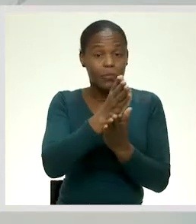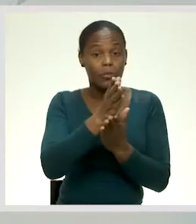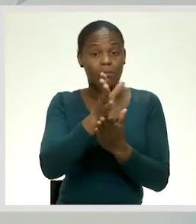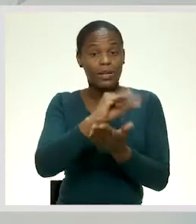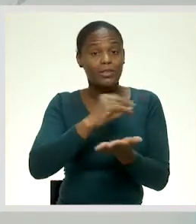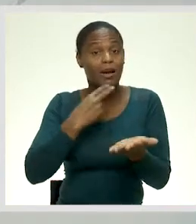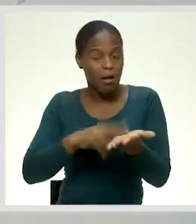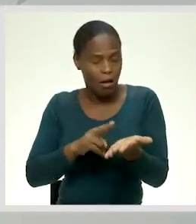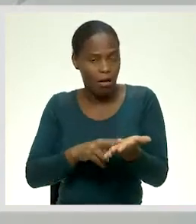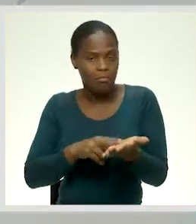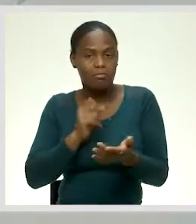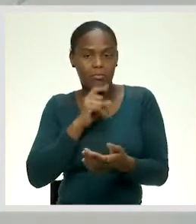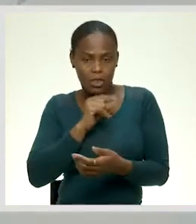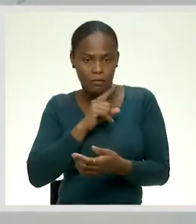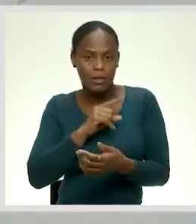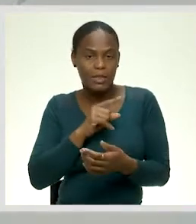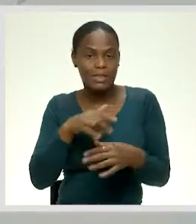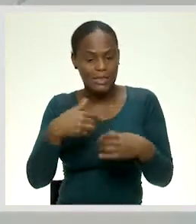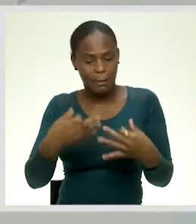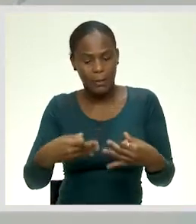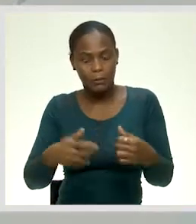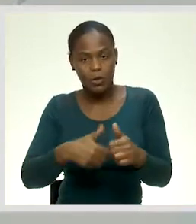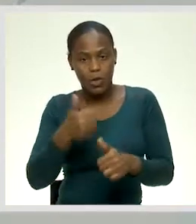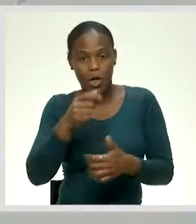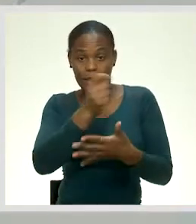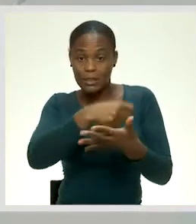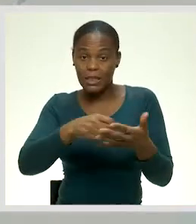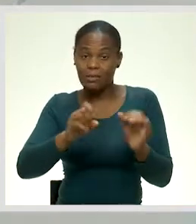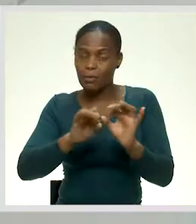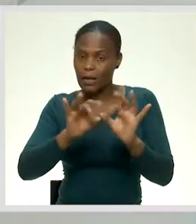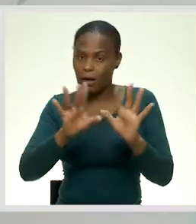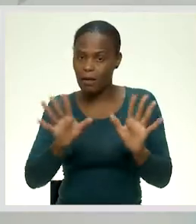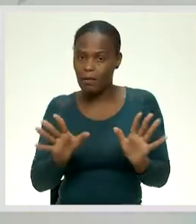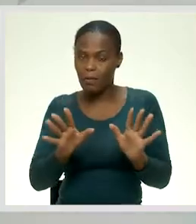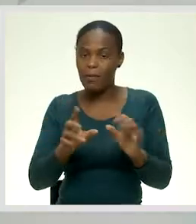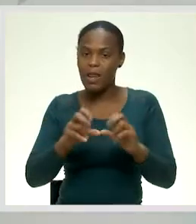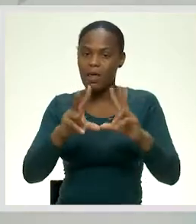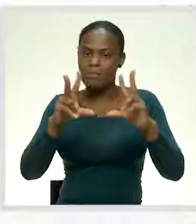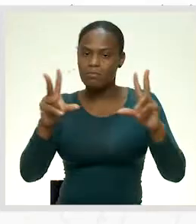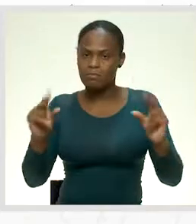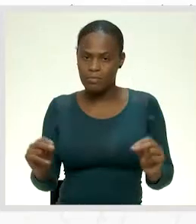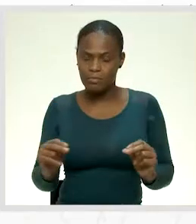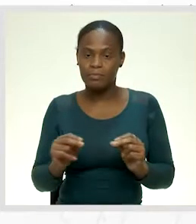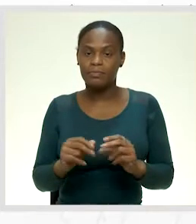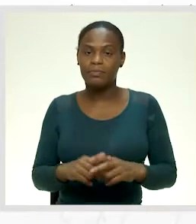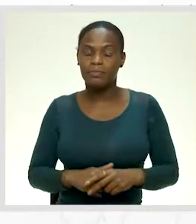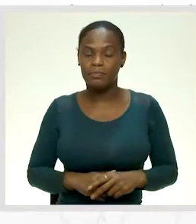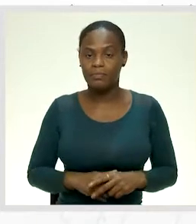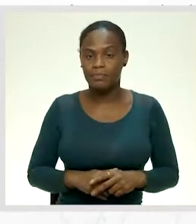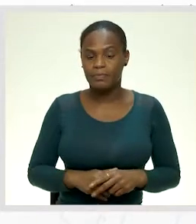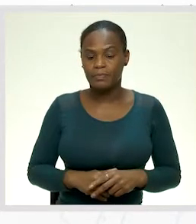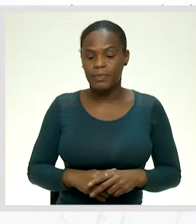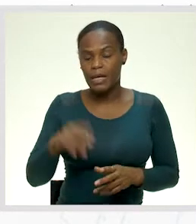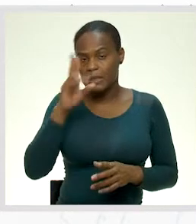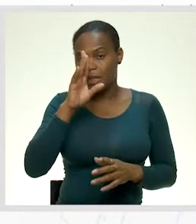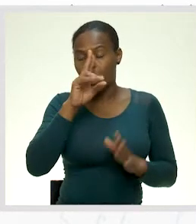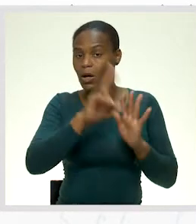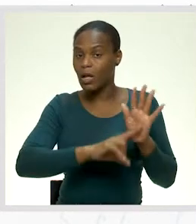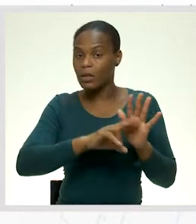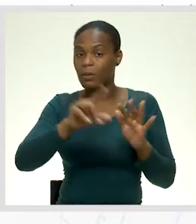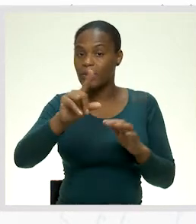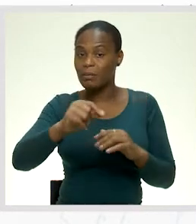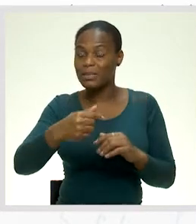possível. Sempre melhor. Com escrita clara, limpa. Se o relatório serve para